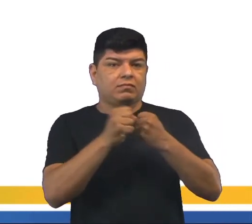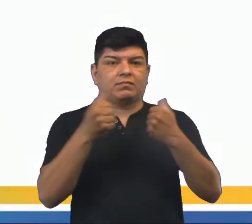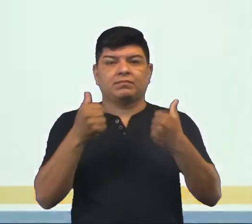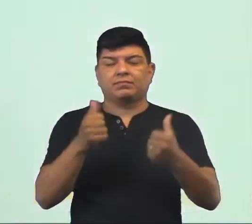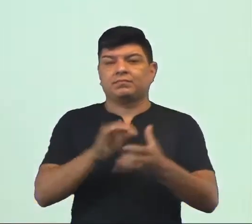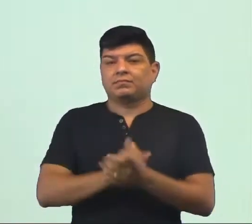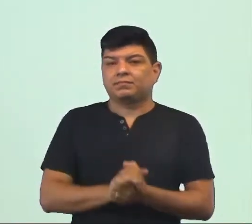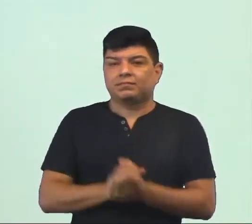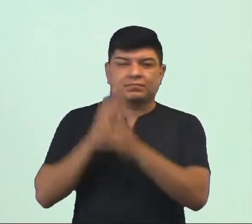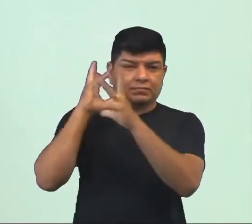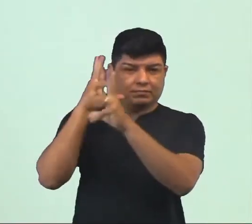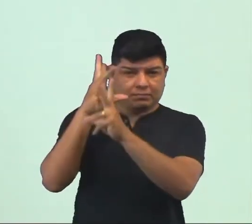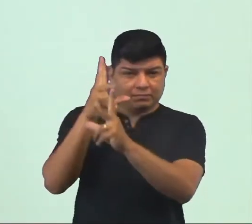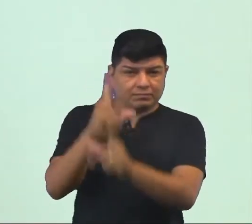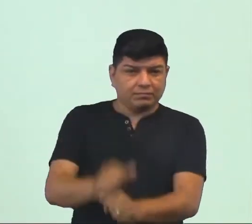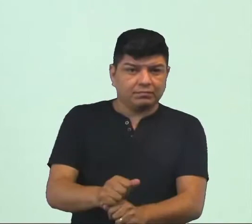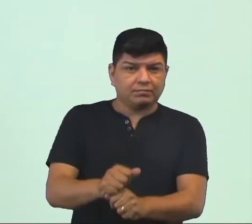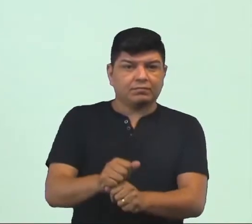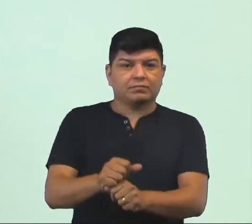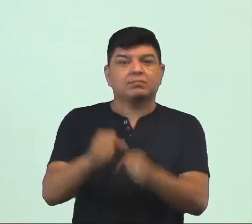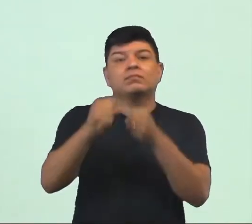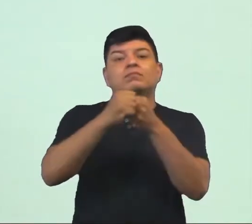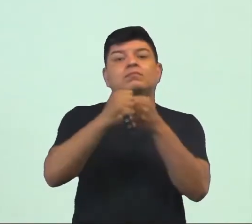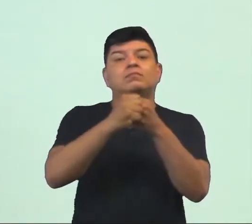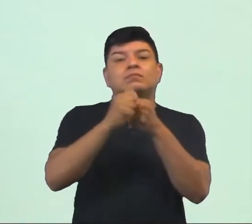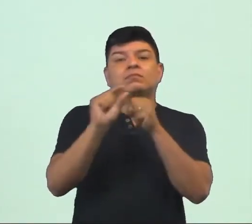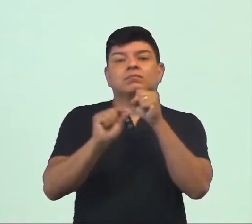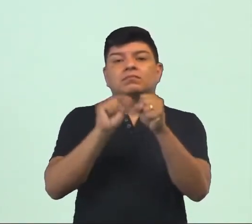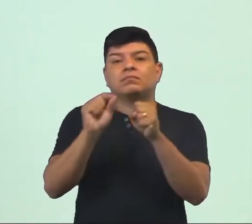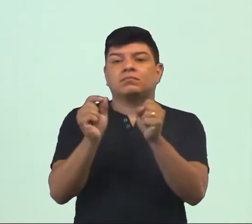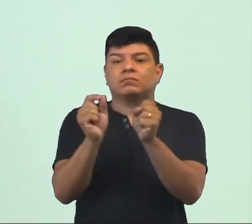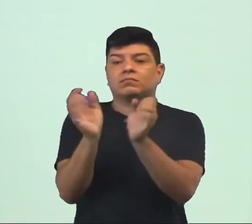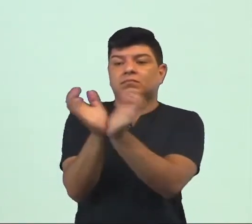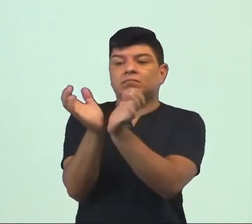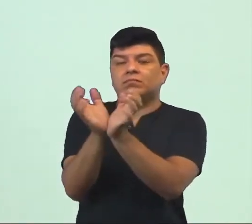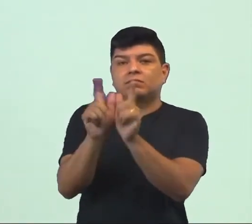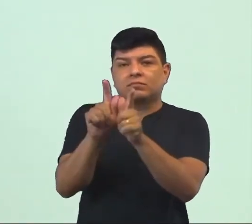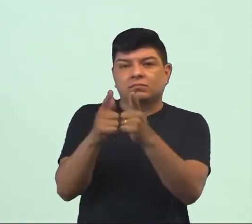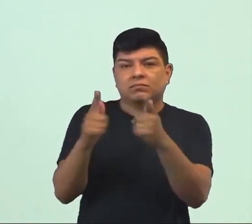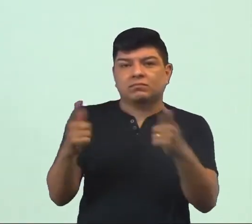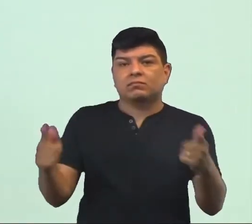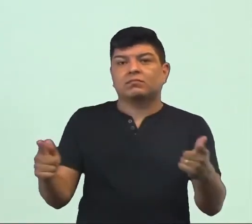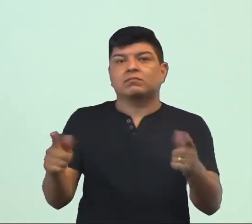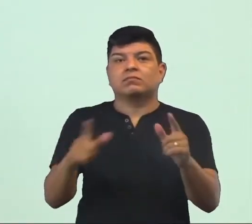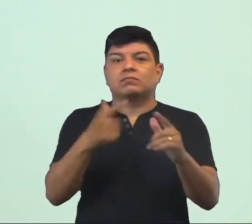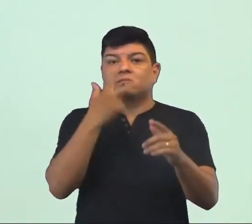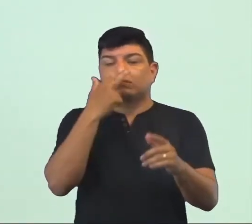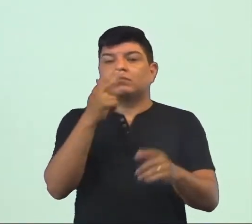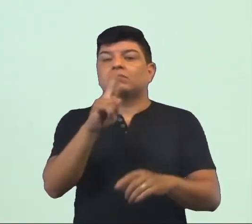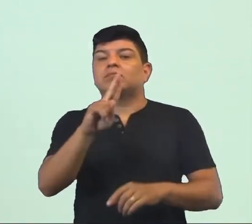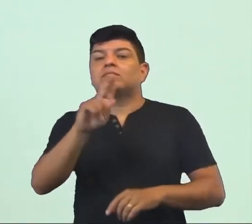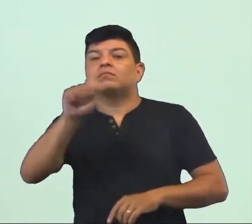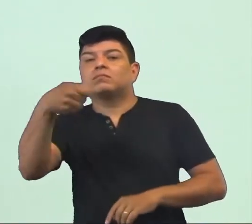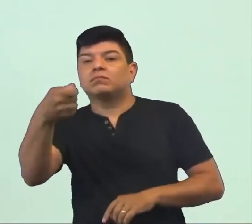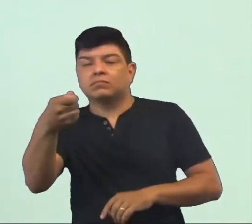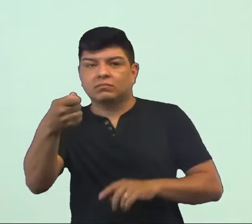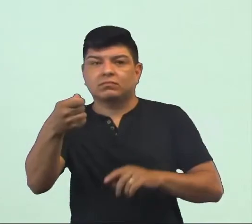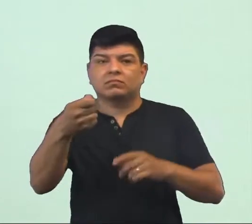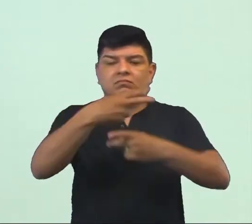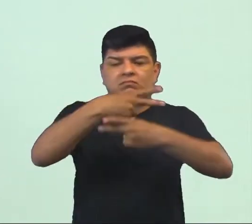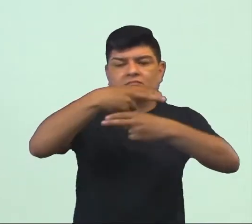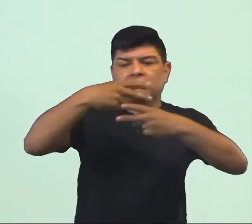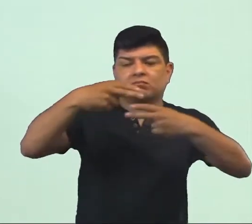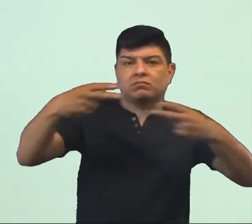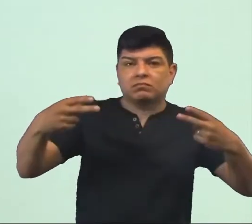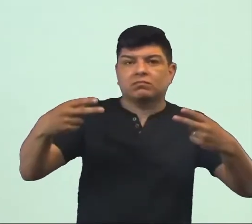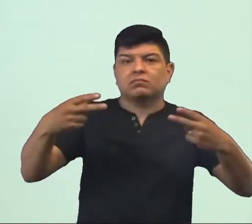galerinha? Vamos recordar aí, substantivo, aquela classezinha gramatical, que nomeia os seres, né, os